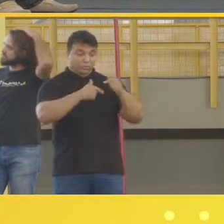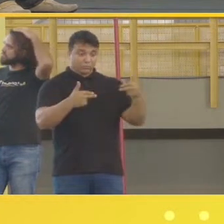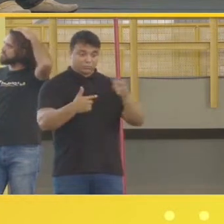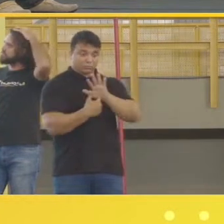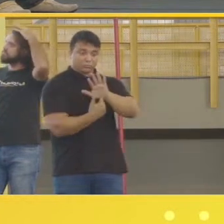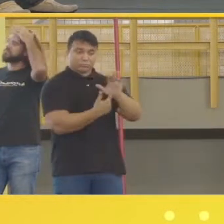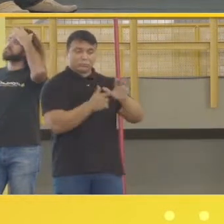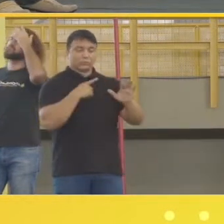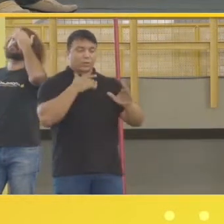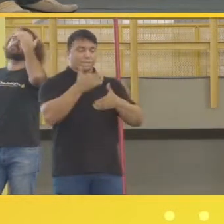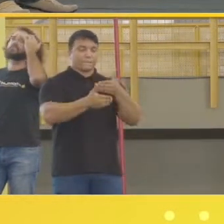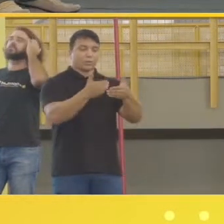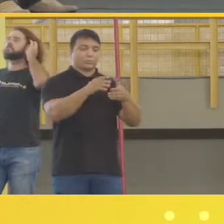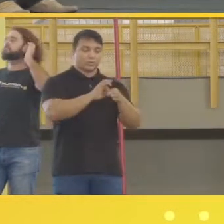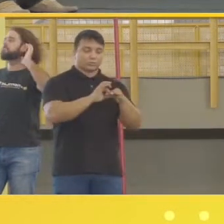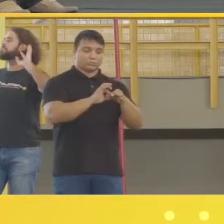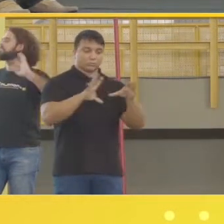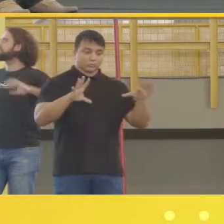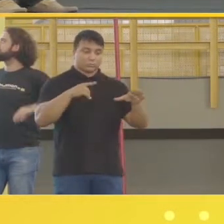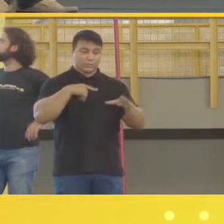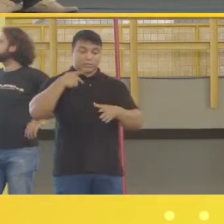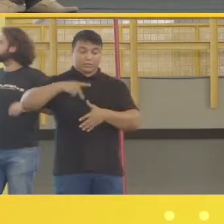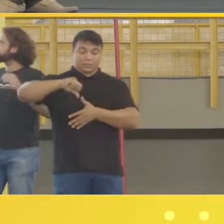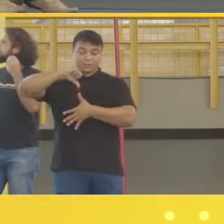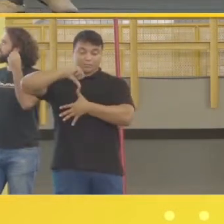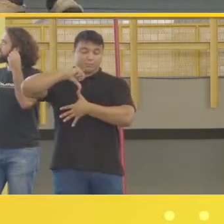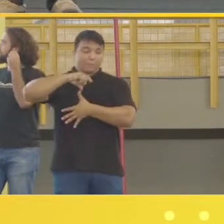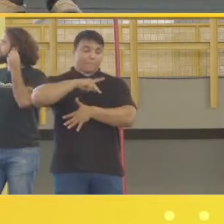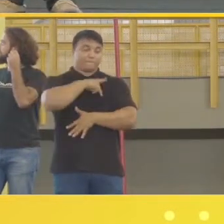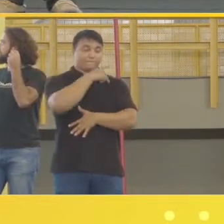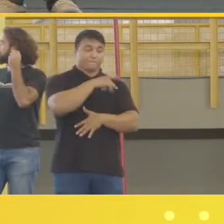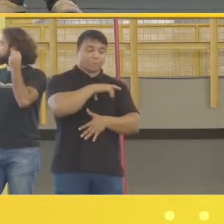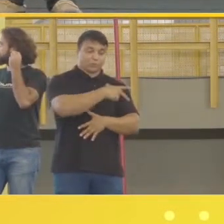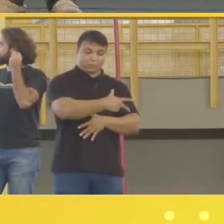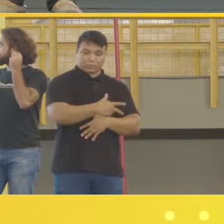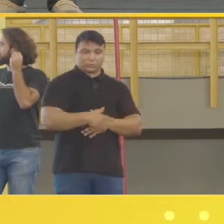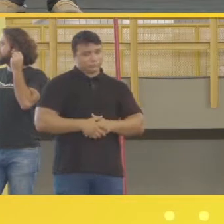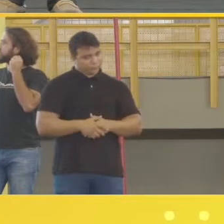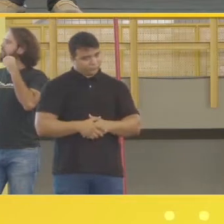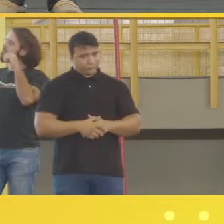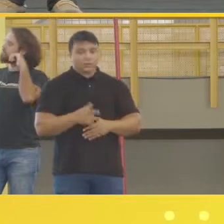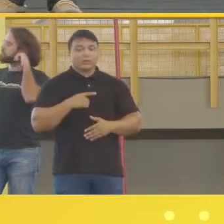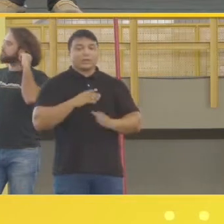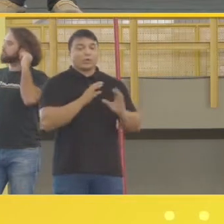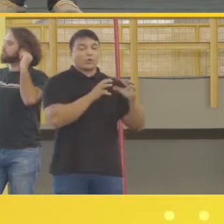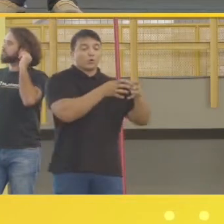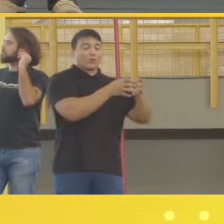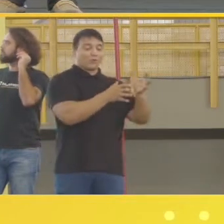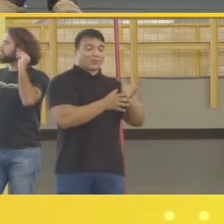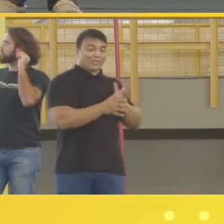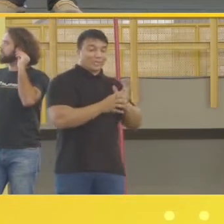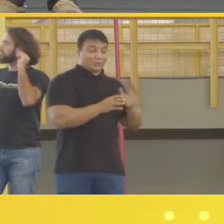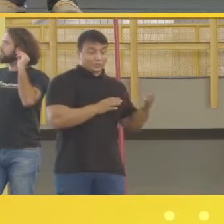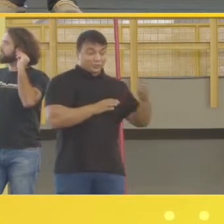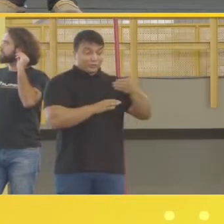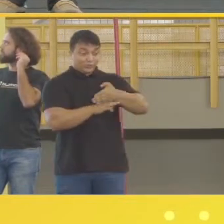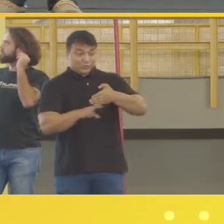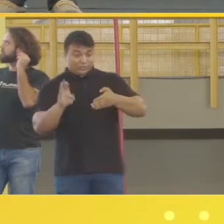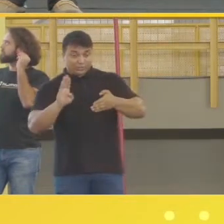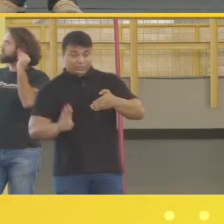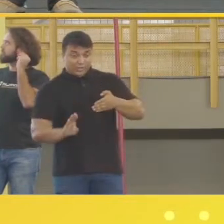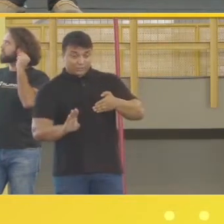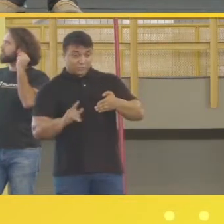de independência na América Portuguesa. Por terem, vamos lá, a vinda da corte e a criação